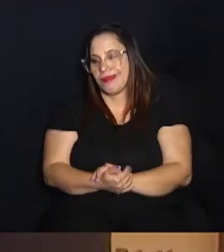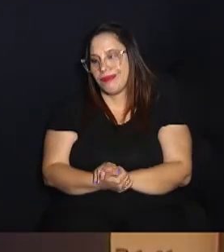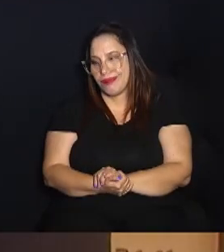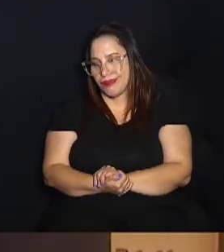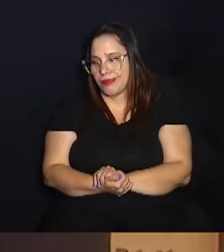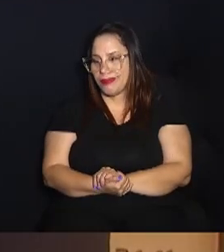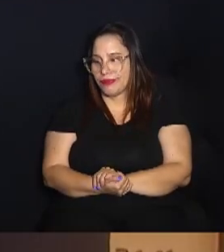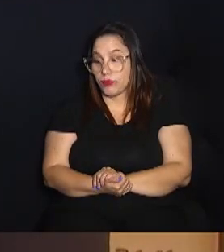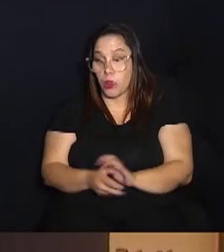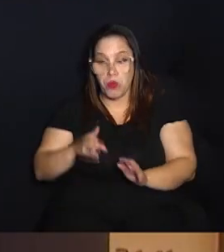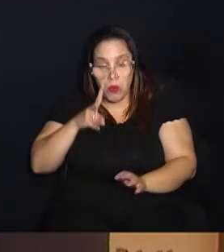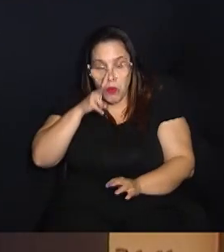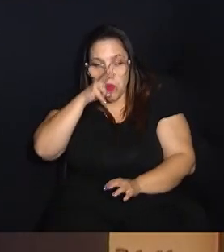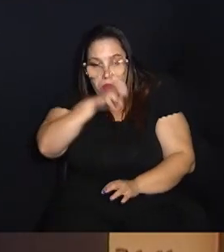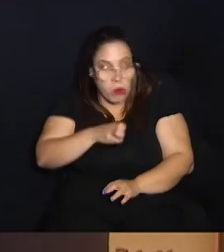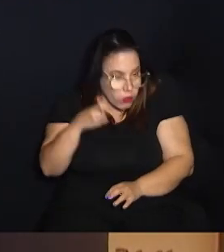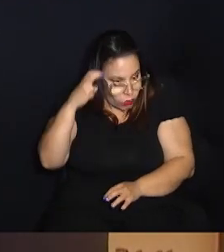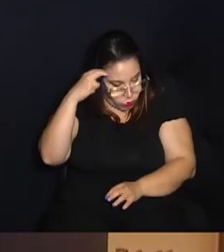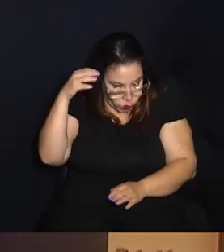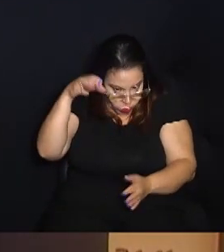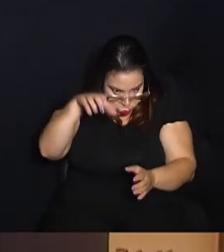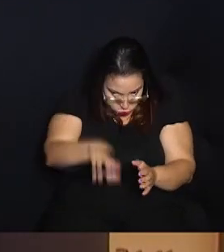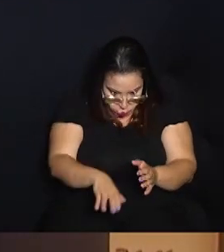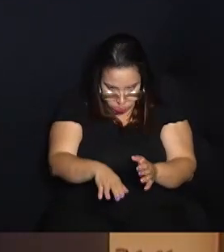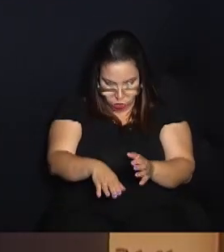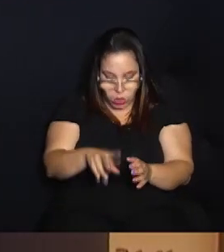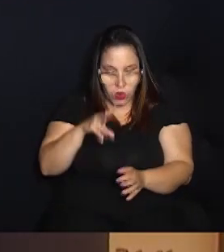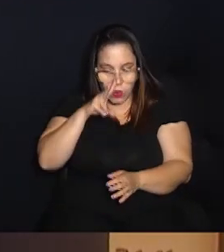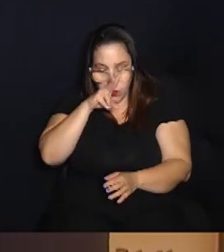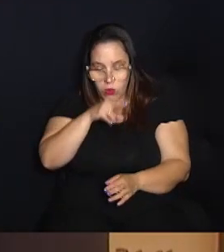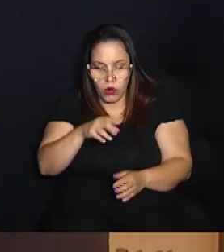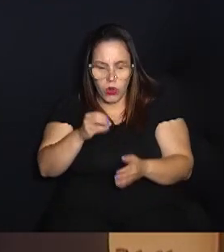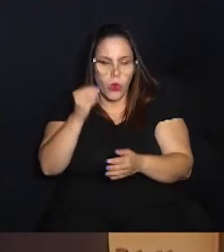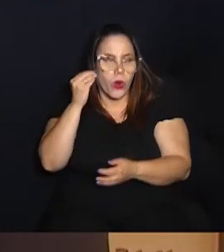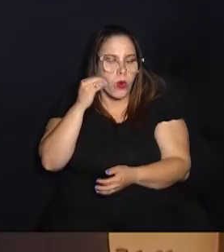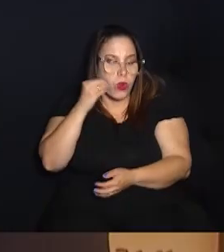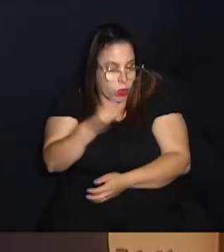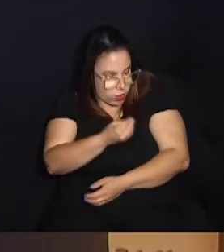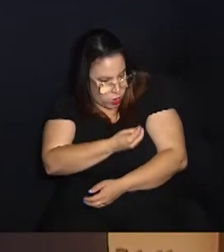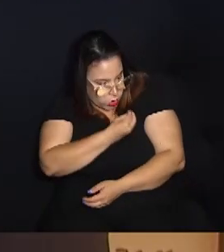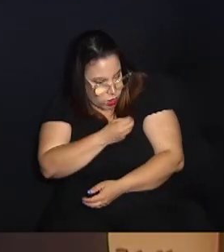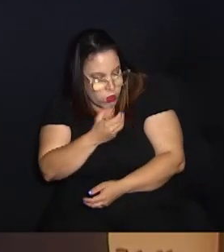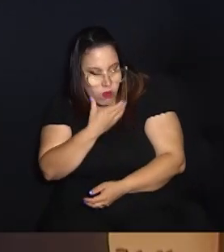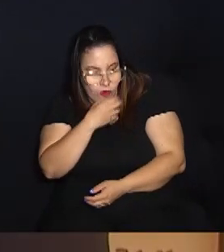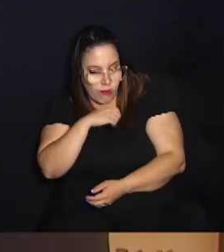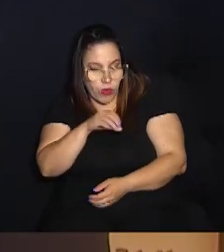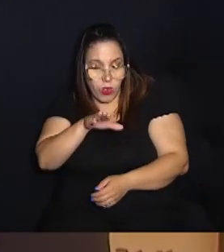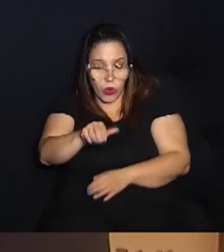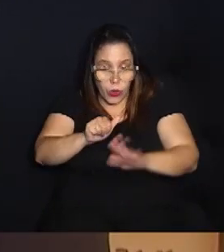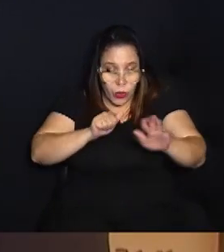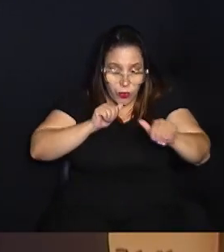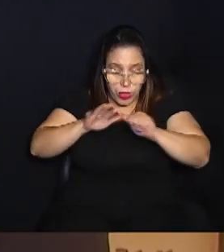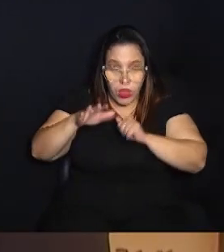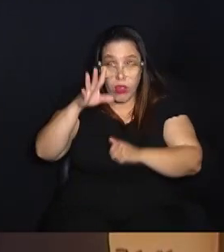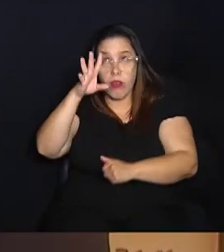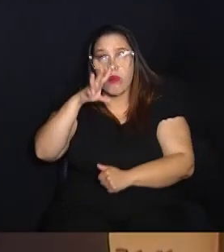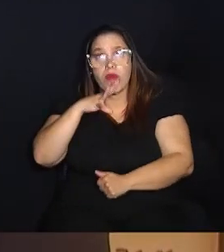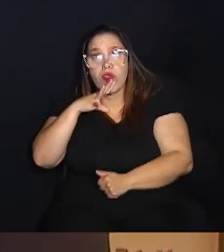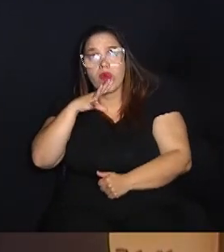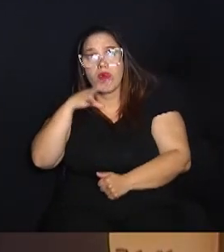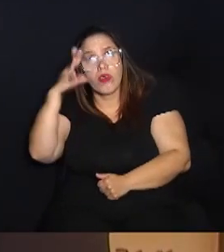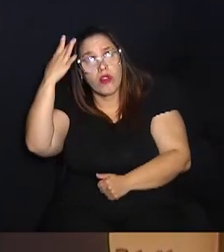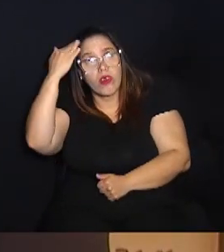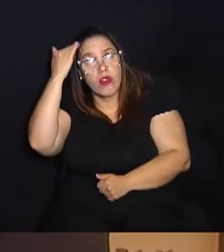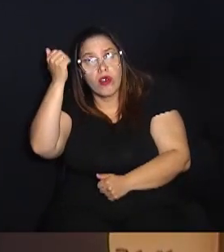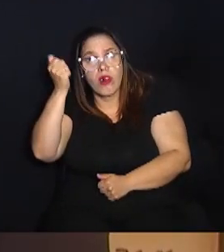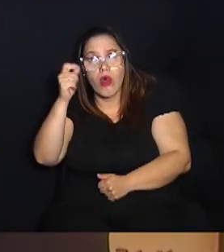essa força da cultura local, a força da experiência de vida, que o Paulo Freire vai chamar de saber da experiência